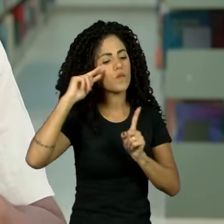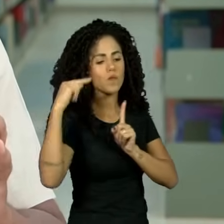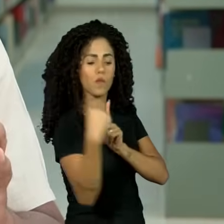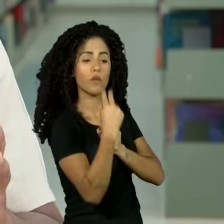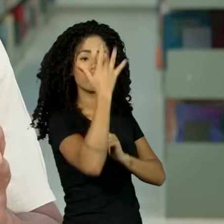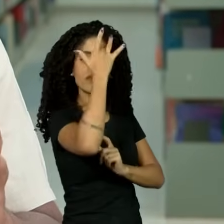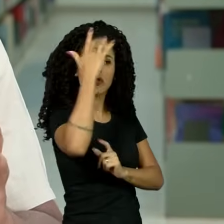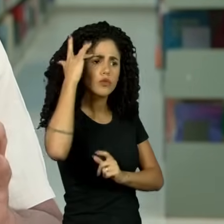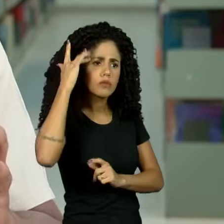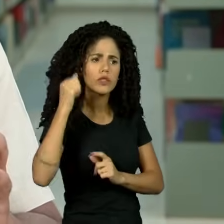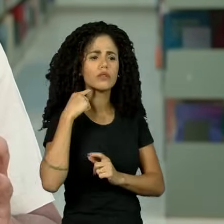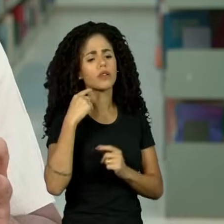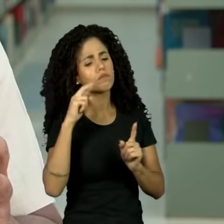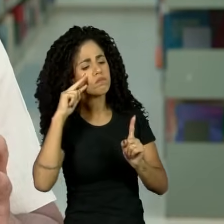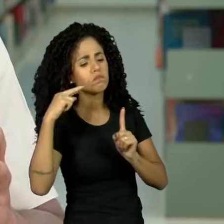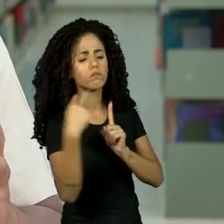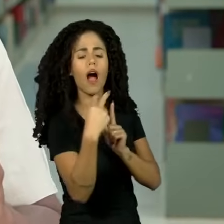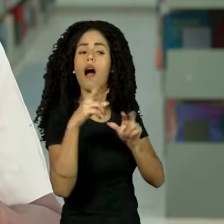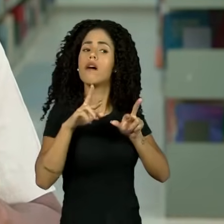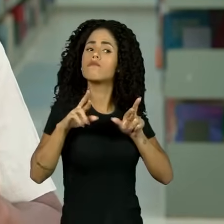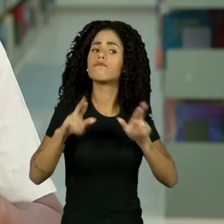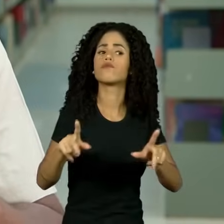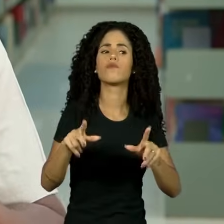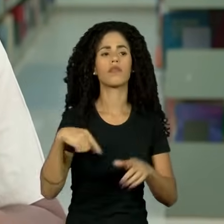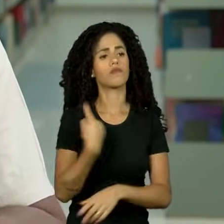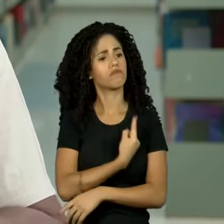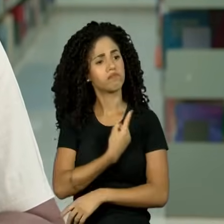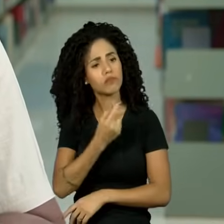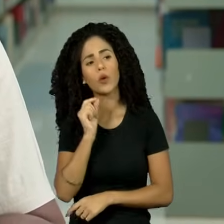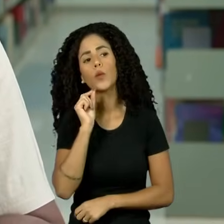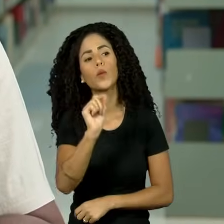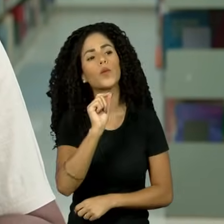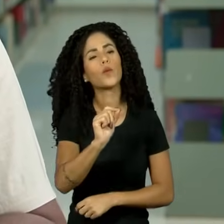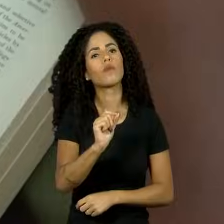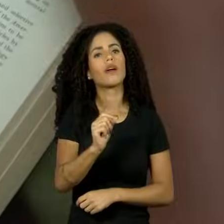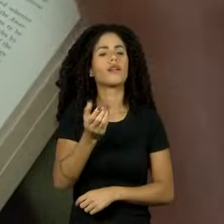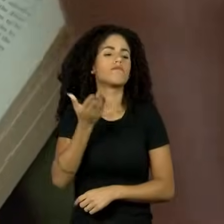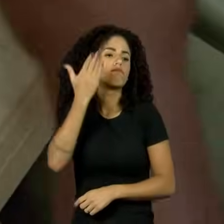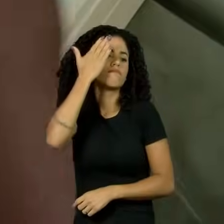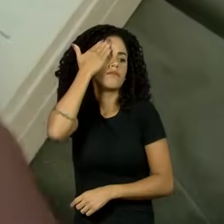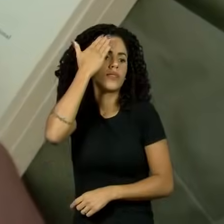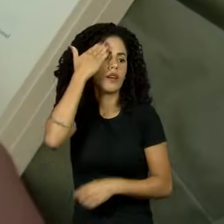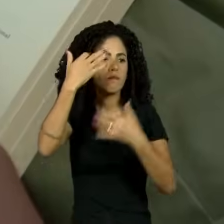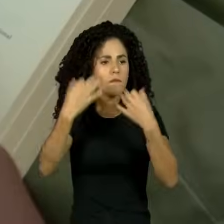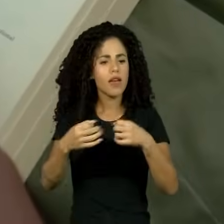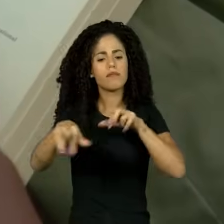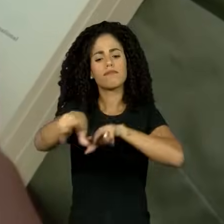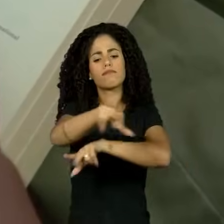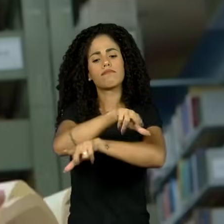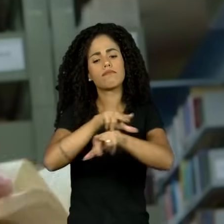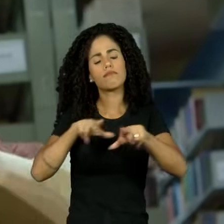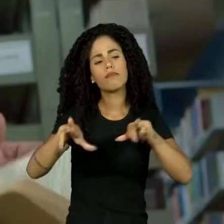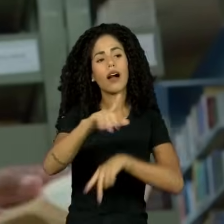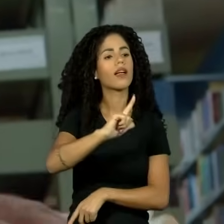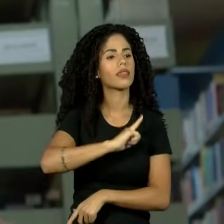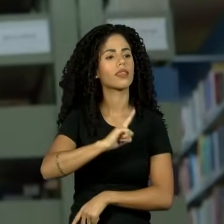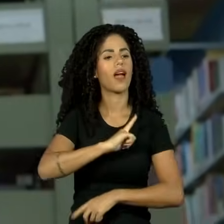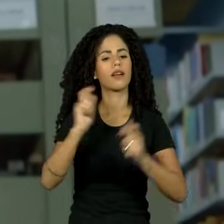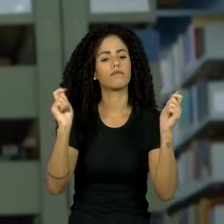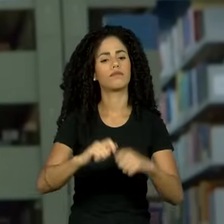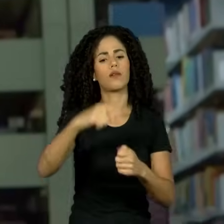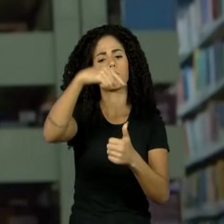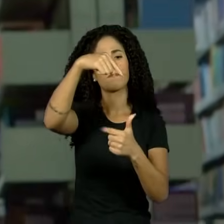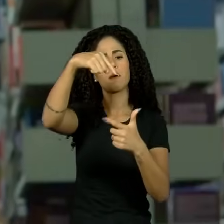pessoas para o mundo é diferente. E com isso você tem uma cena mais plural e uma